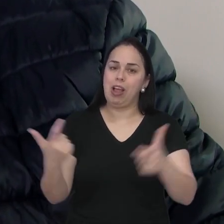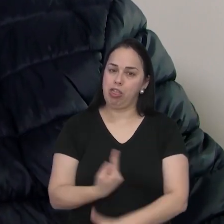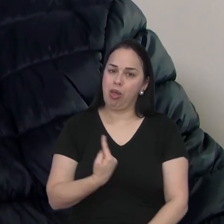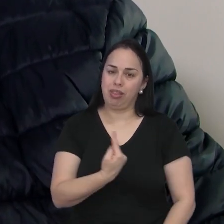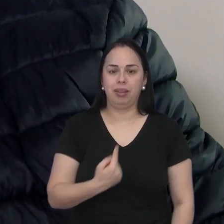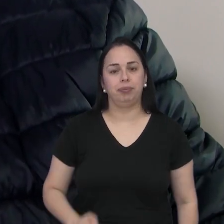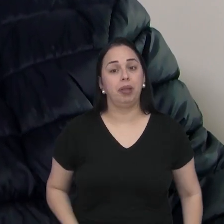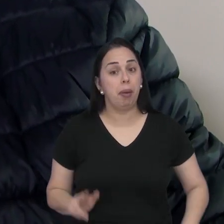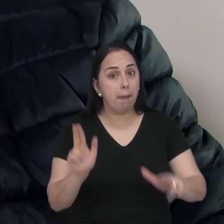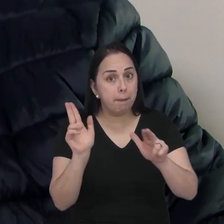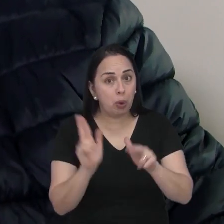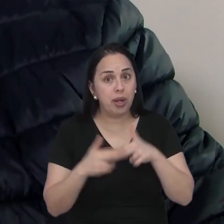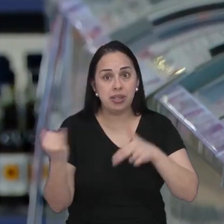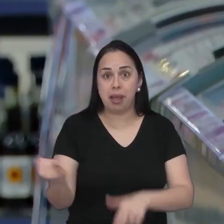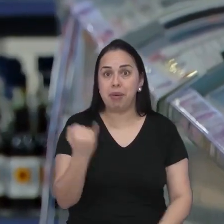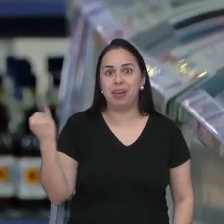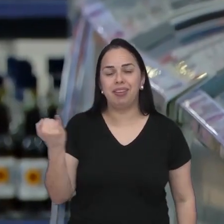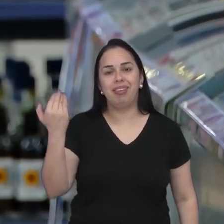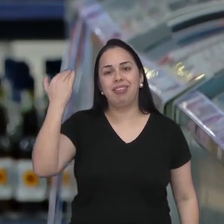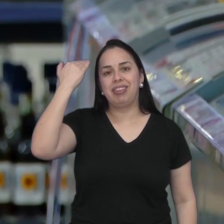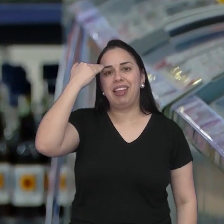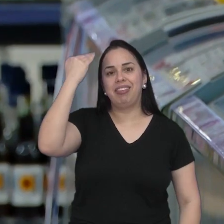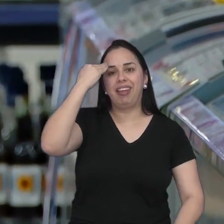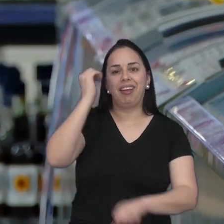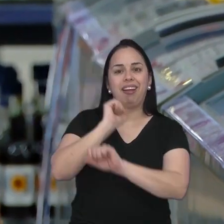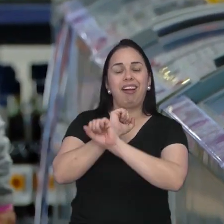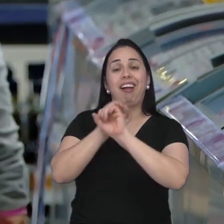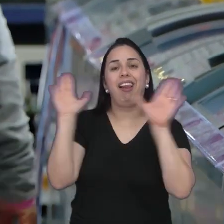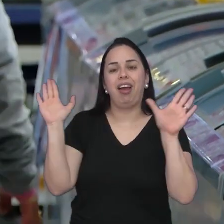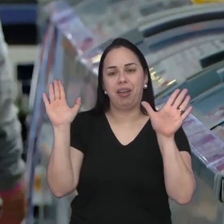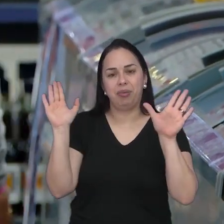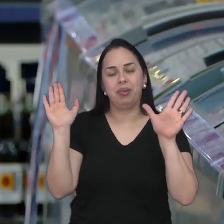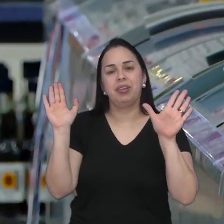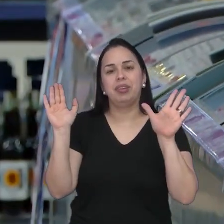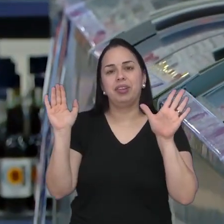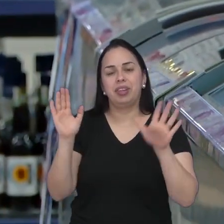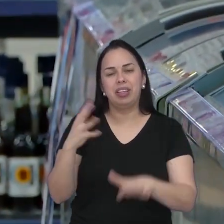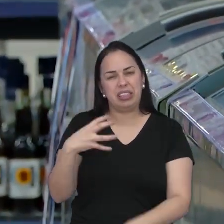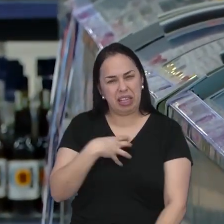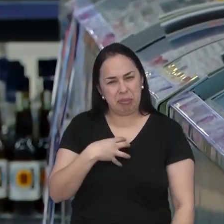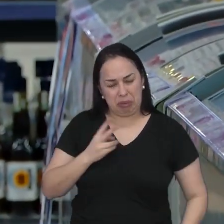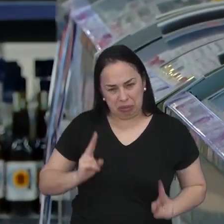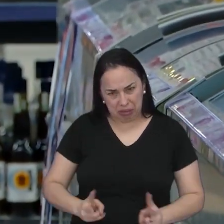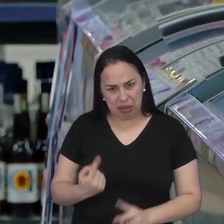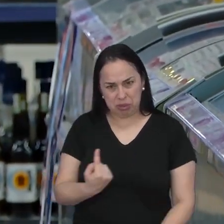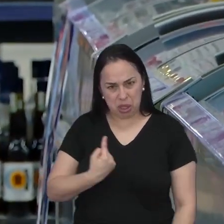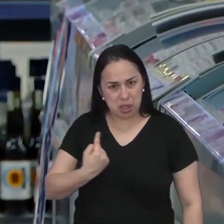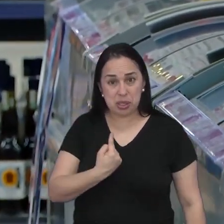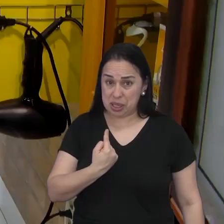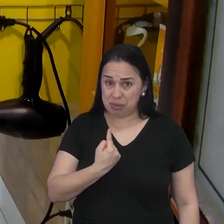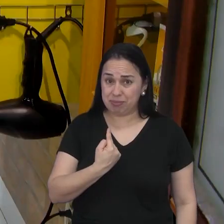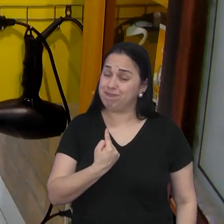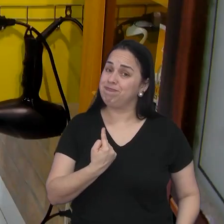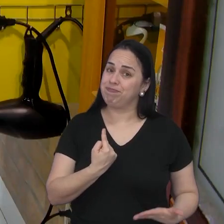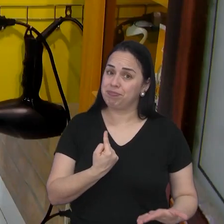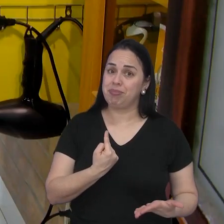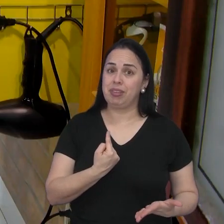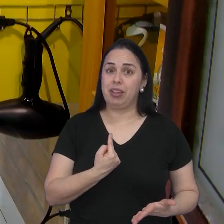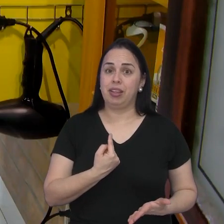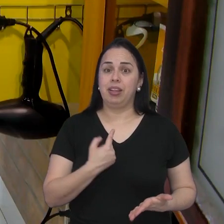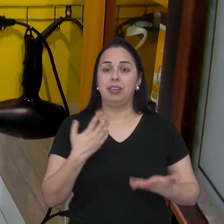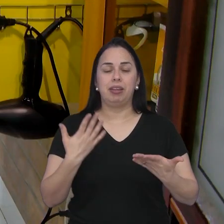esse espaço solitário. Por isso é importante entender a função dessa necessidade de estar sozinho. A partir